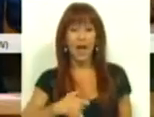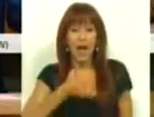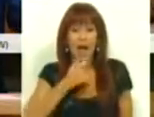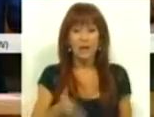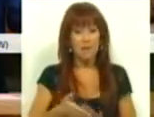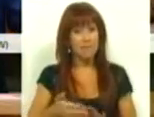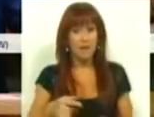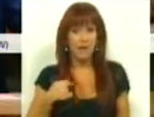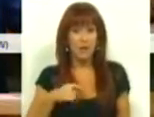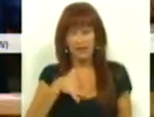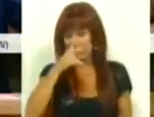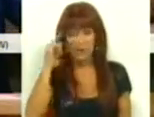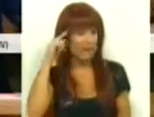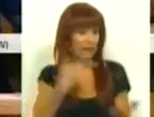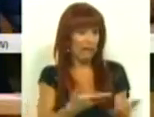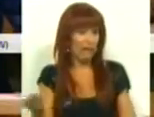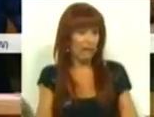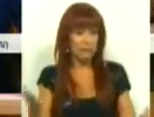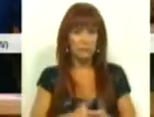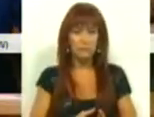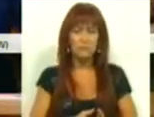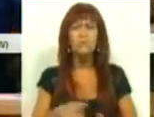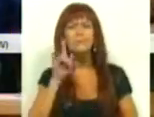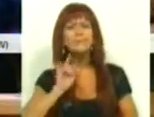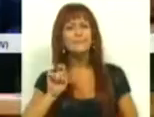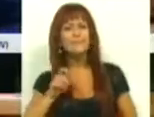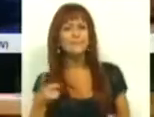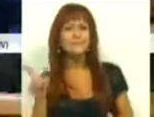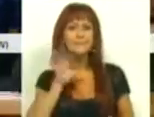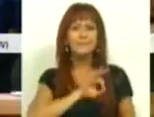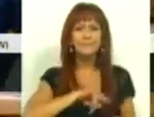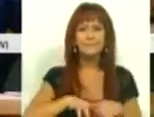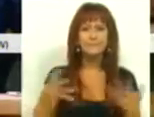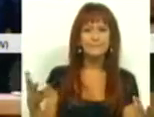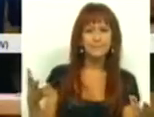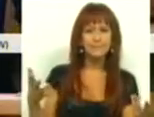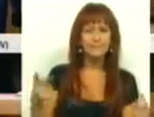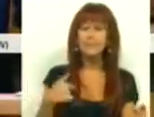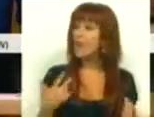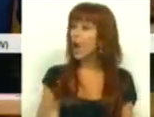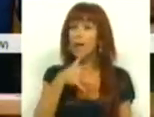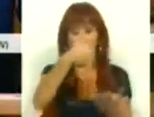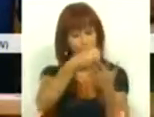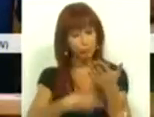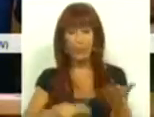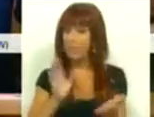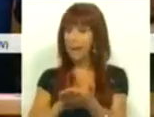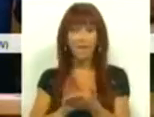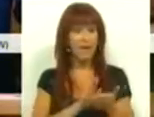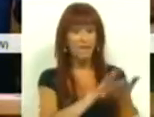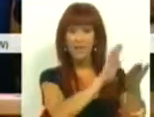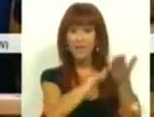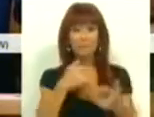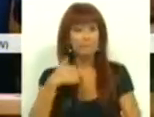apenas apressou o nosso triste destino. Senhora Presidente, senhores deputados, acabei de descrever factos